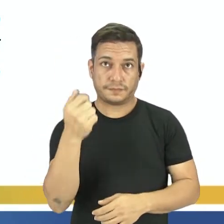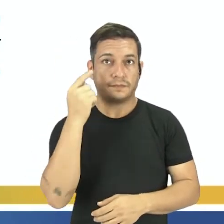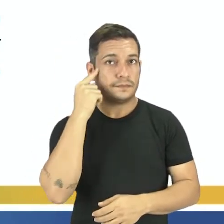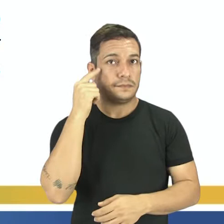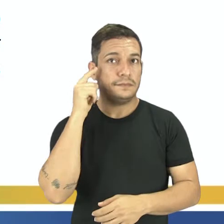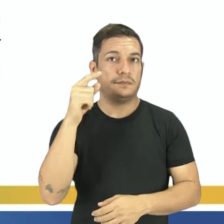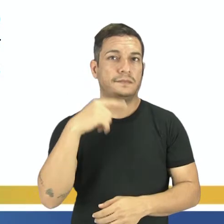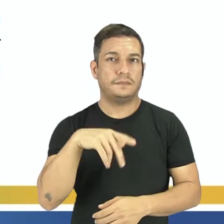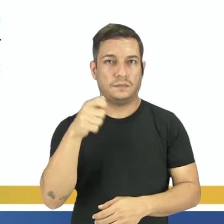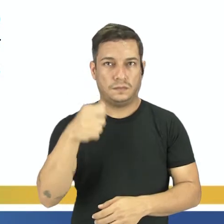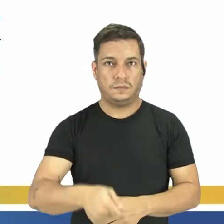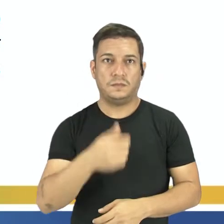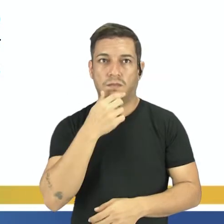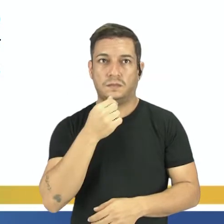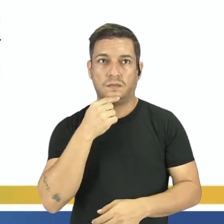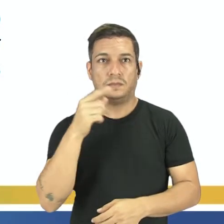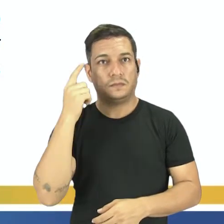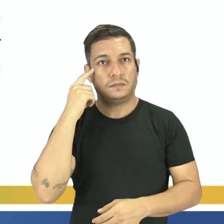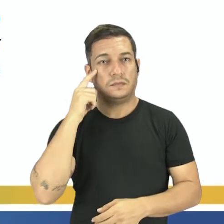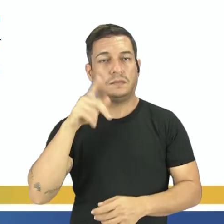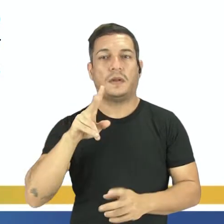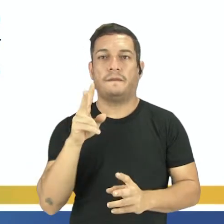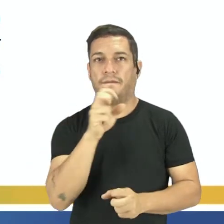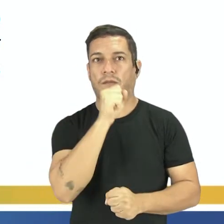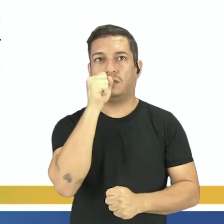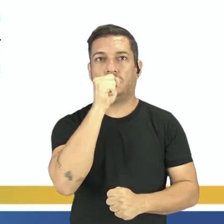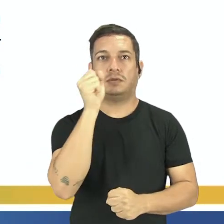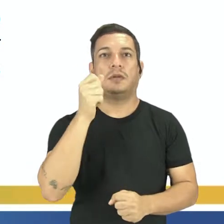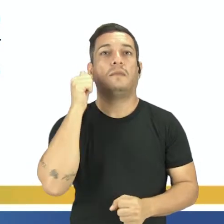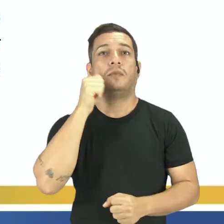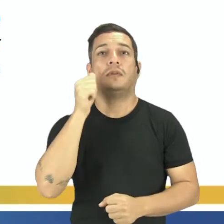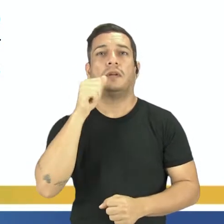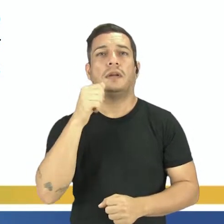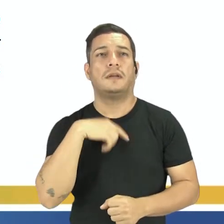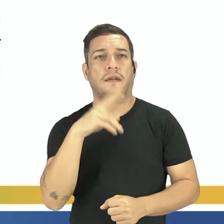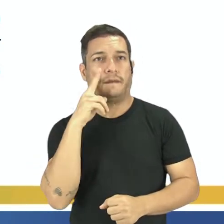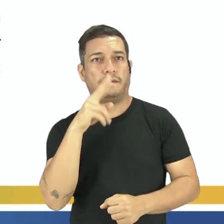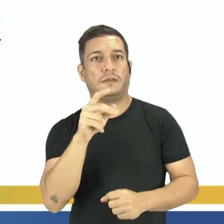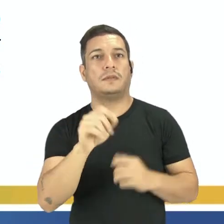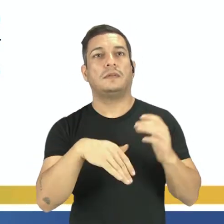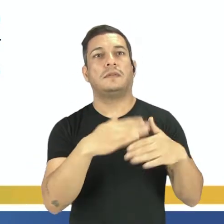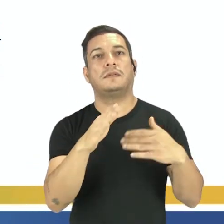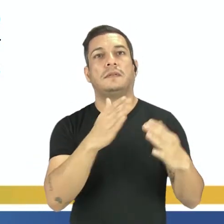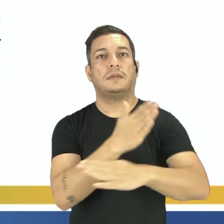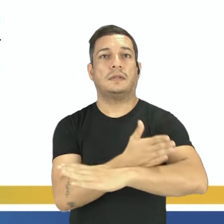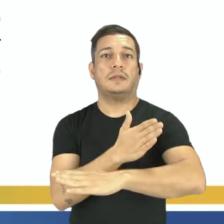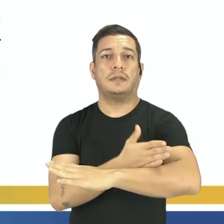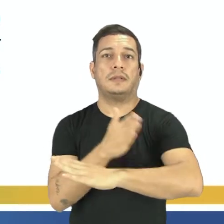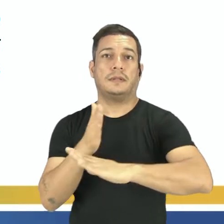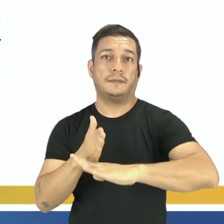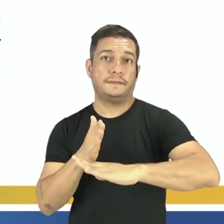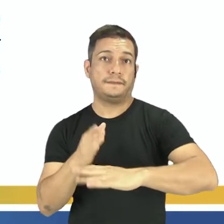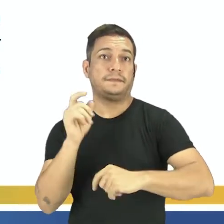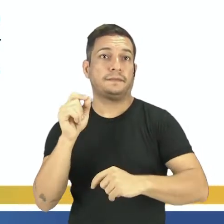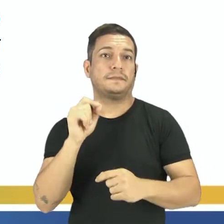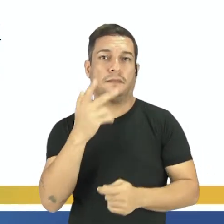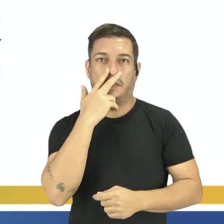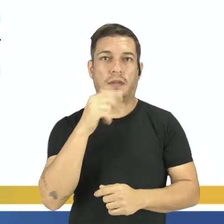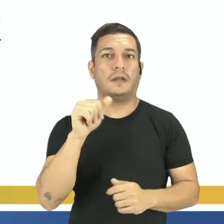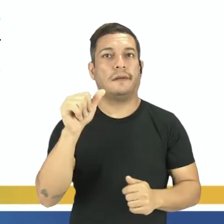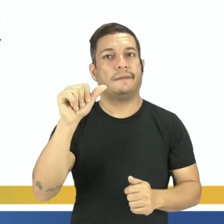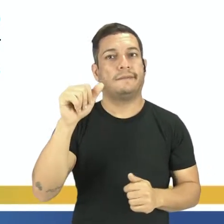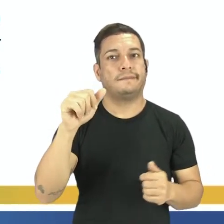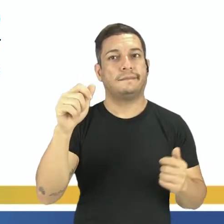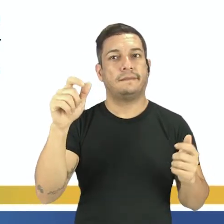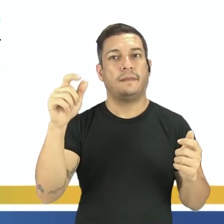o pensamento machista consolidou-se e permaneceu forte. A mulher é vista na transição entre a idade moderna e a contemporaneidade